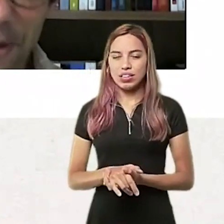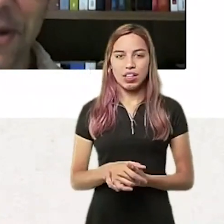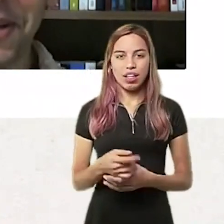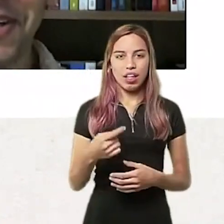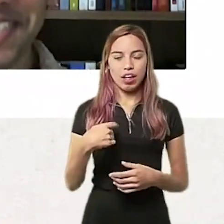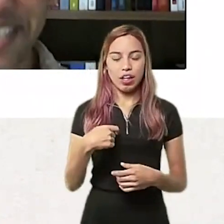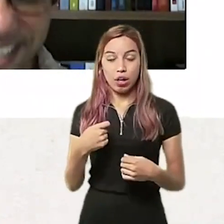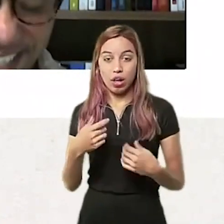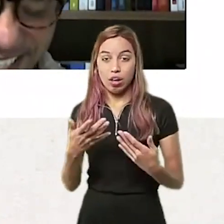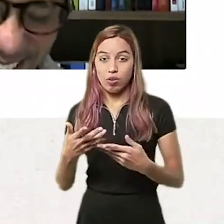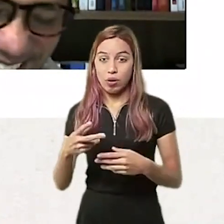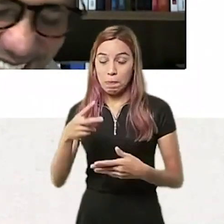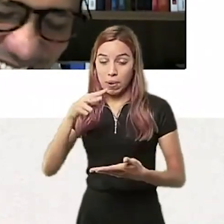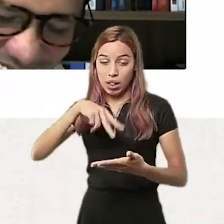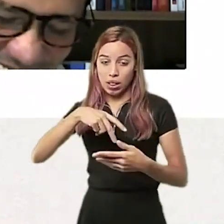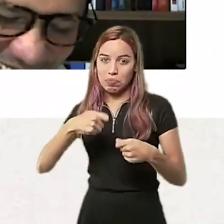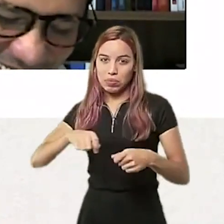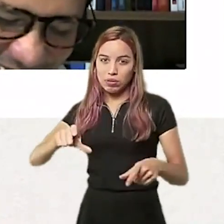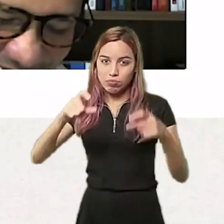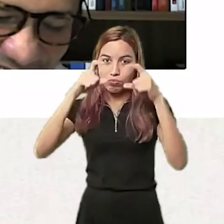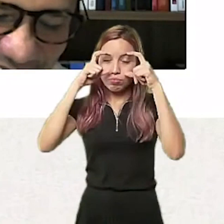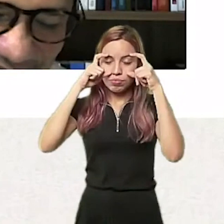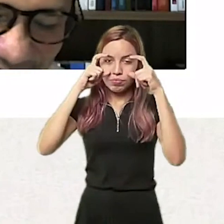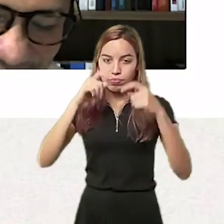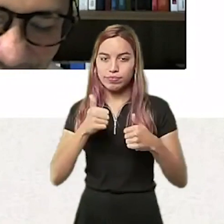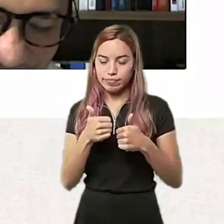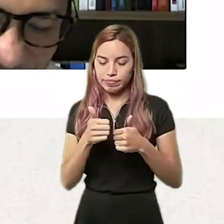que colocar o óculos.